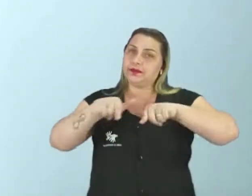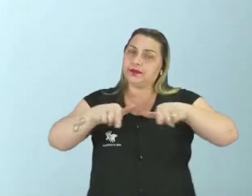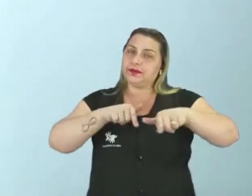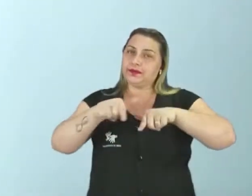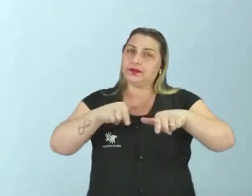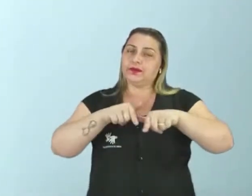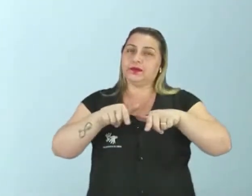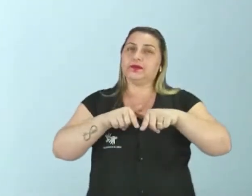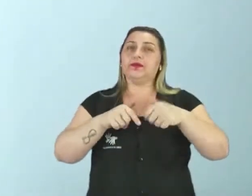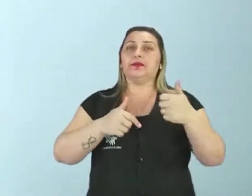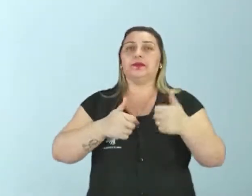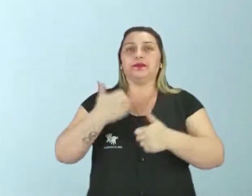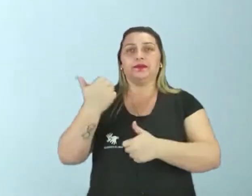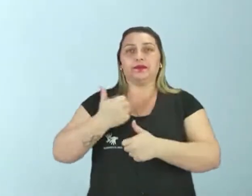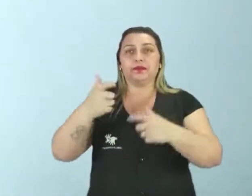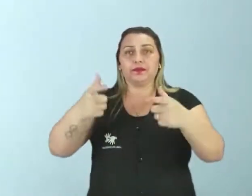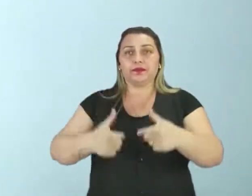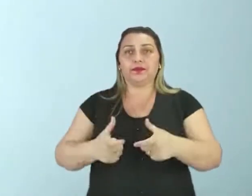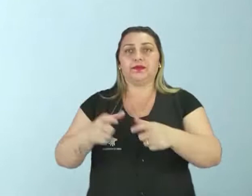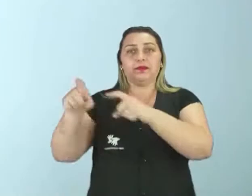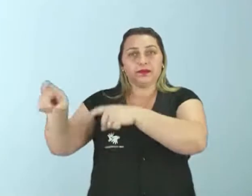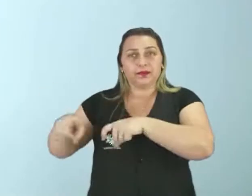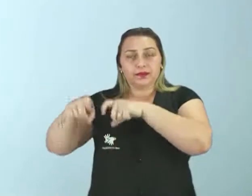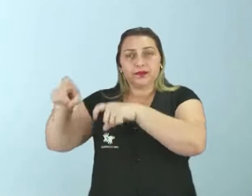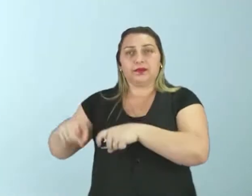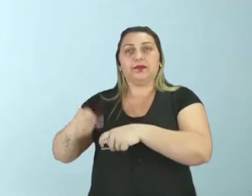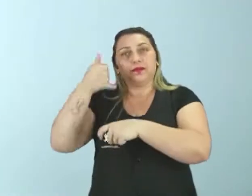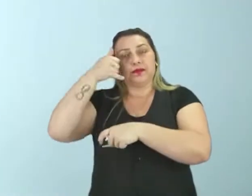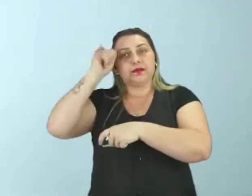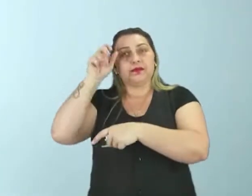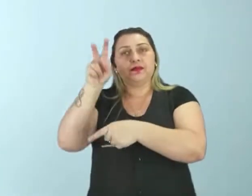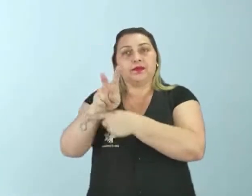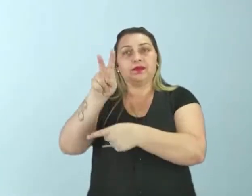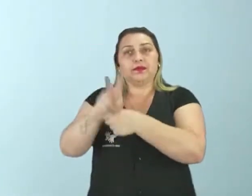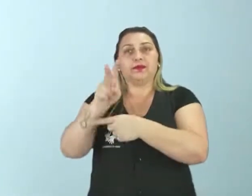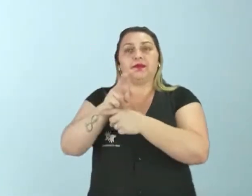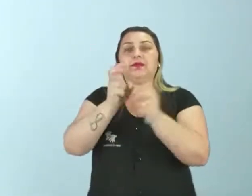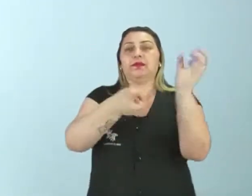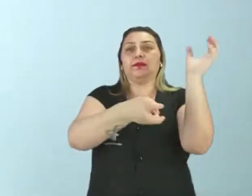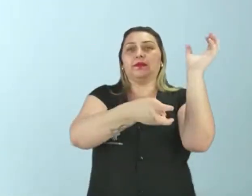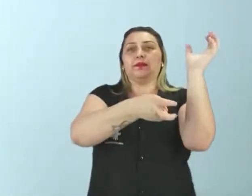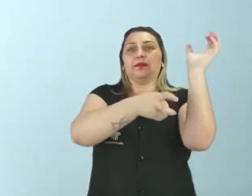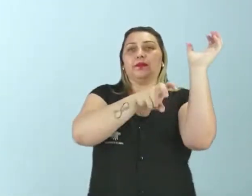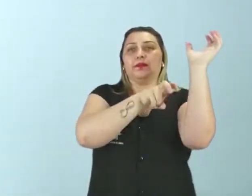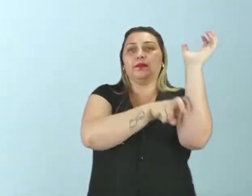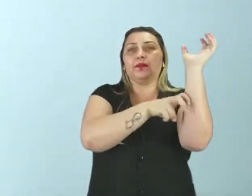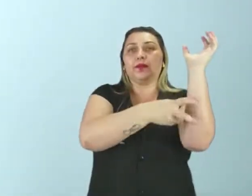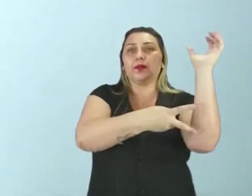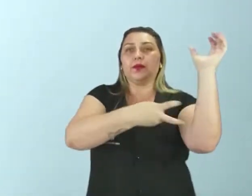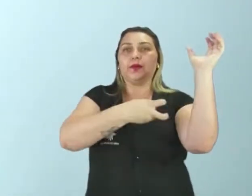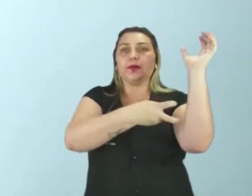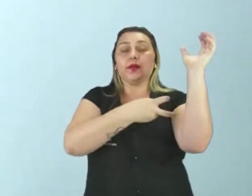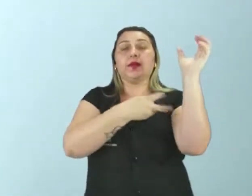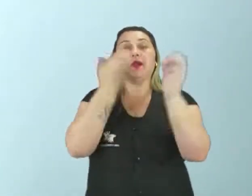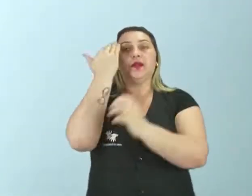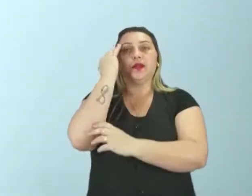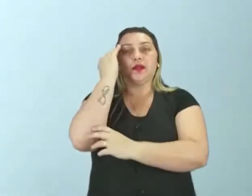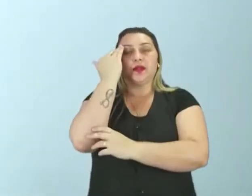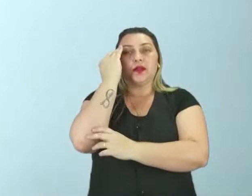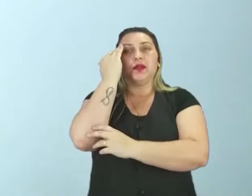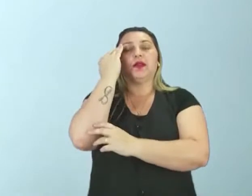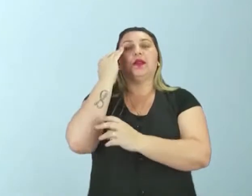trabalhava nesse setor primário, agricultura, pecuária e extrativismo. No extrativismo, nós vamos entender